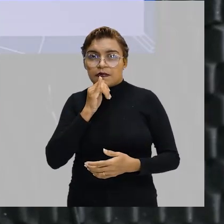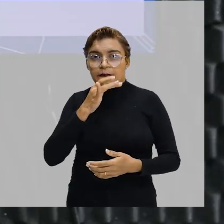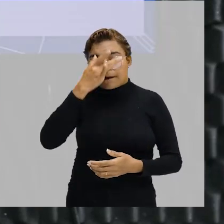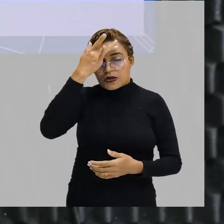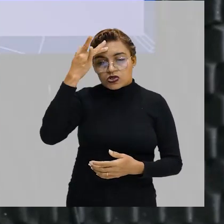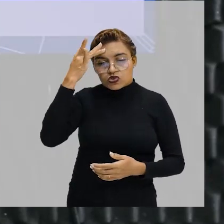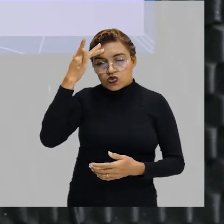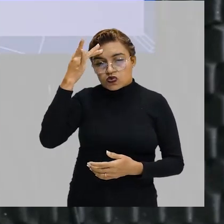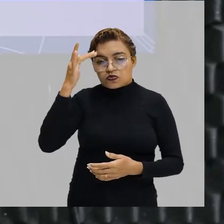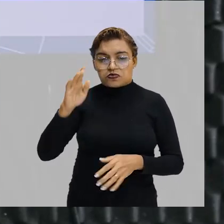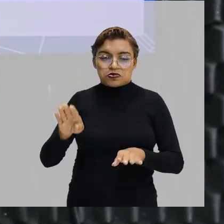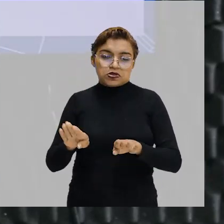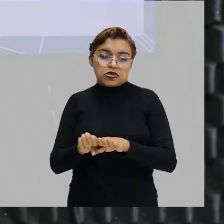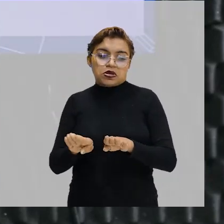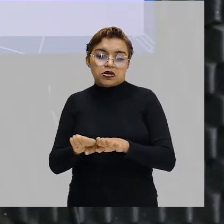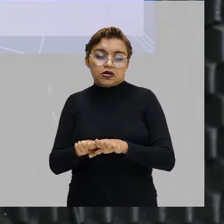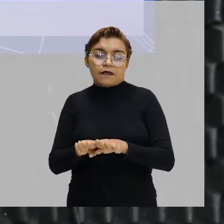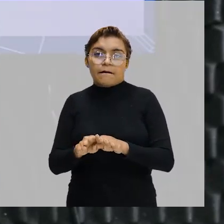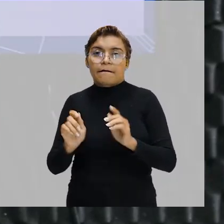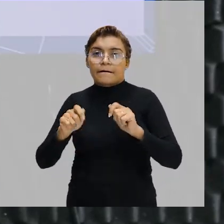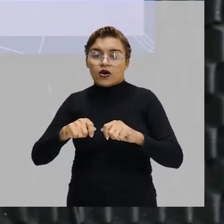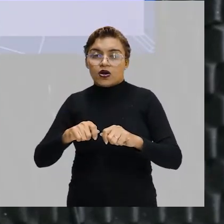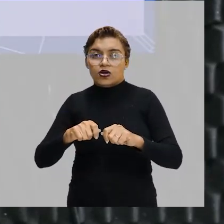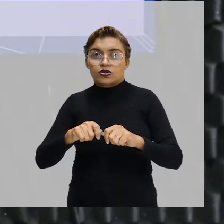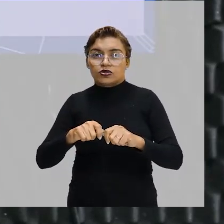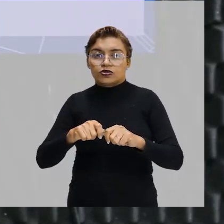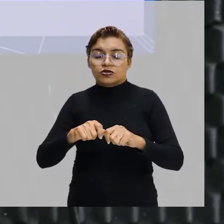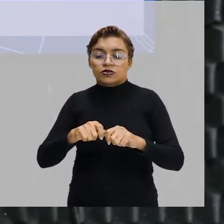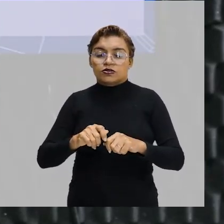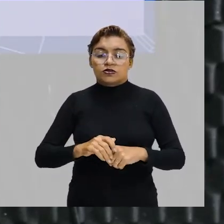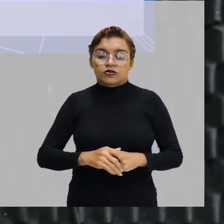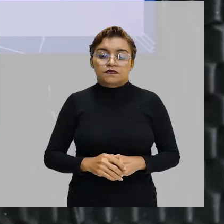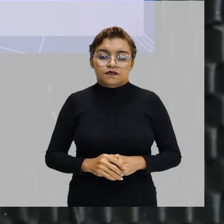adjuntos adnominais, que é um termo acessório da oração.